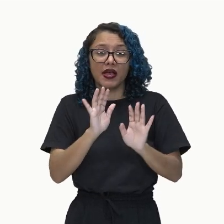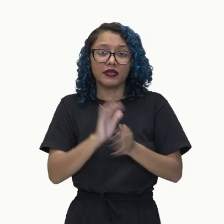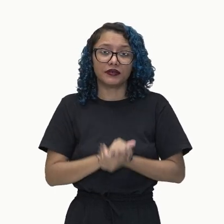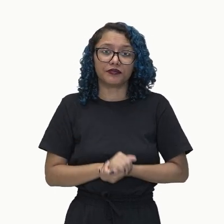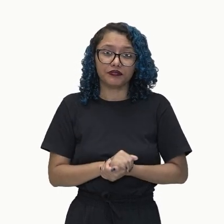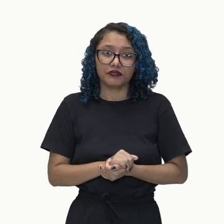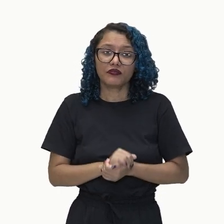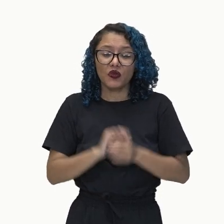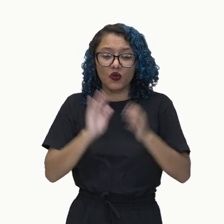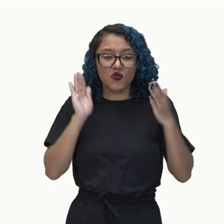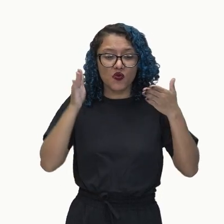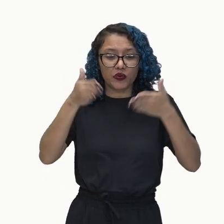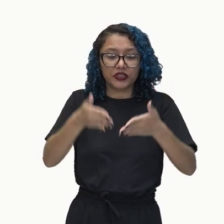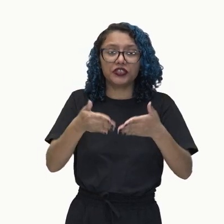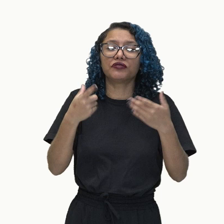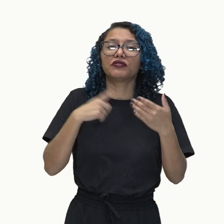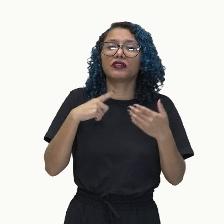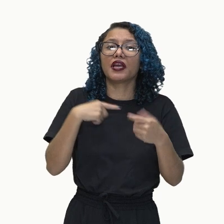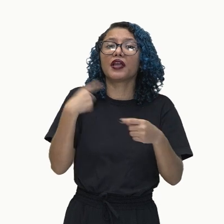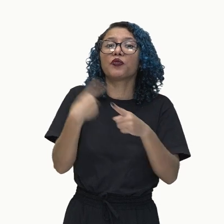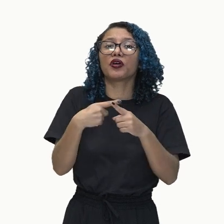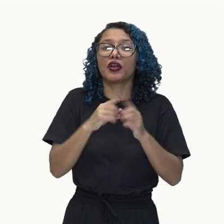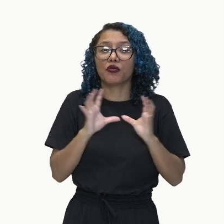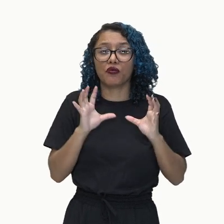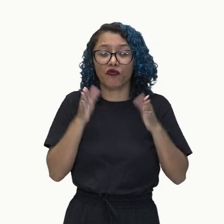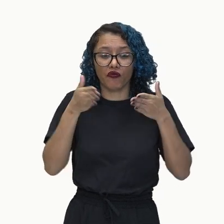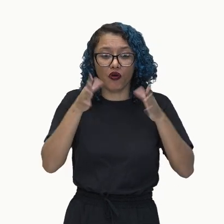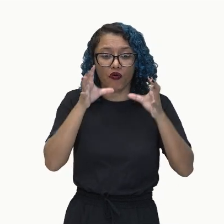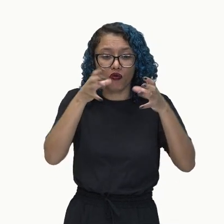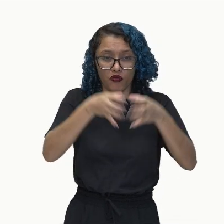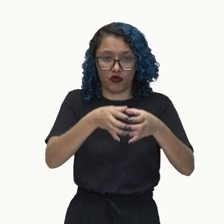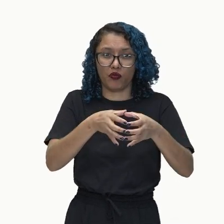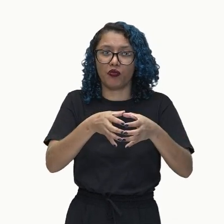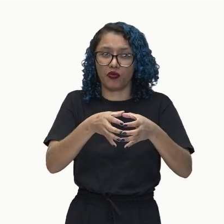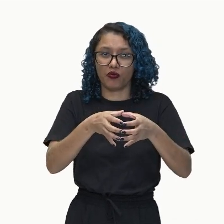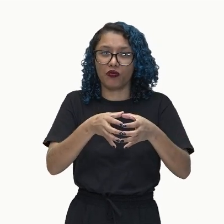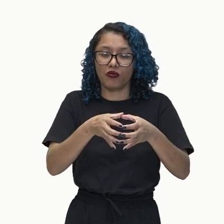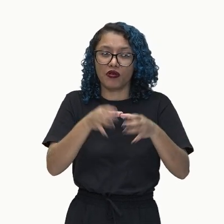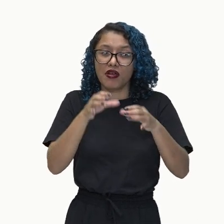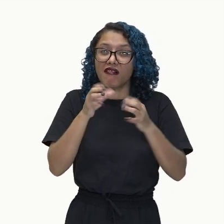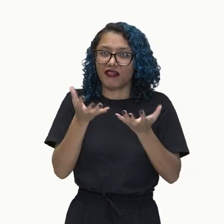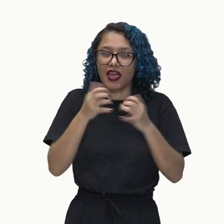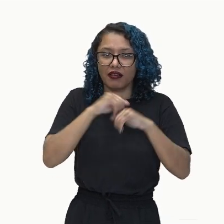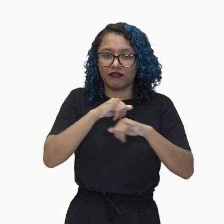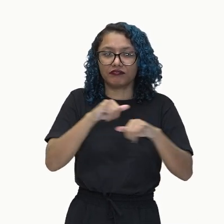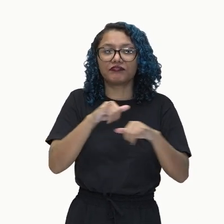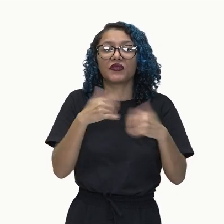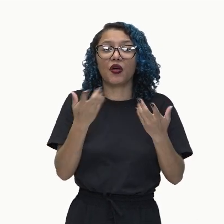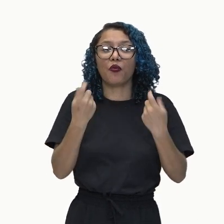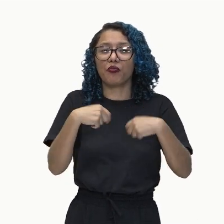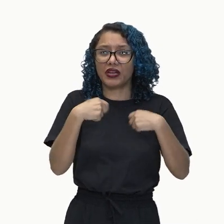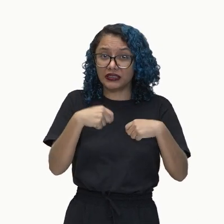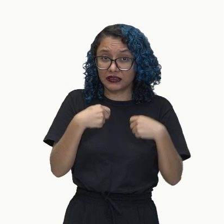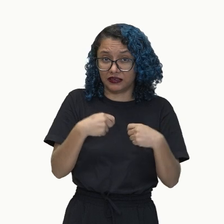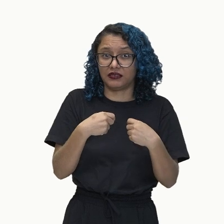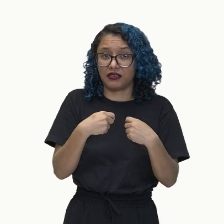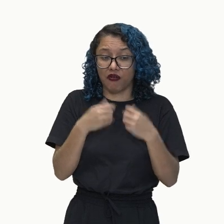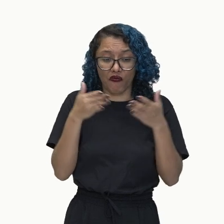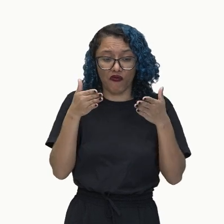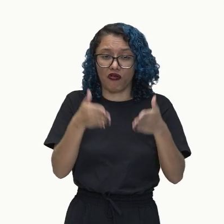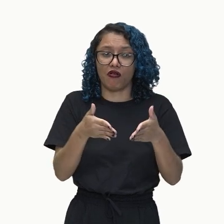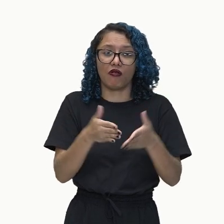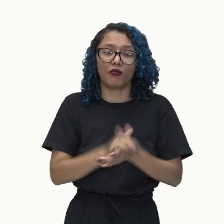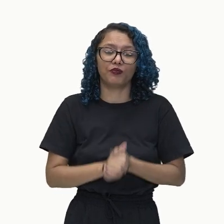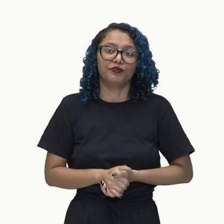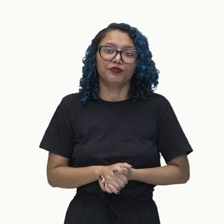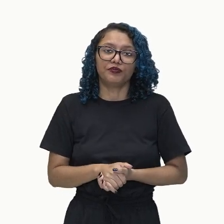grupos. Por se tratar de um gênero científico, a resenha exige certo grau de objetividade. Mas, como eu falei, até certo